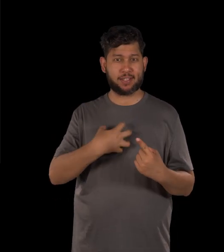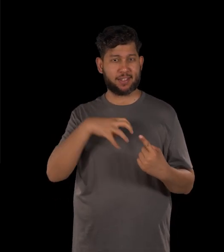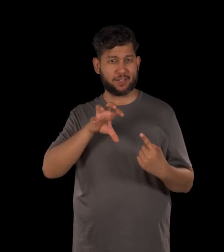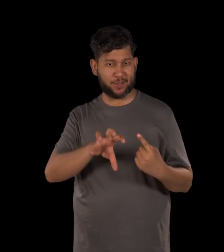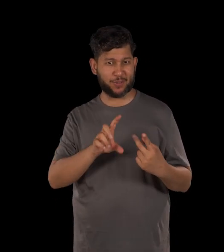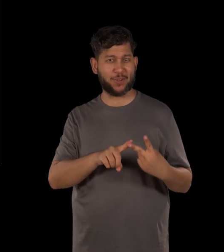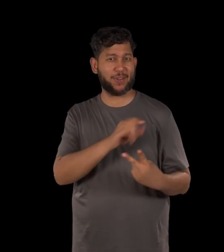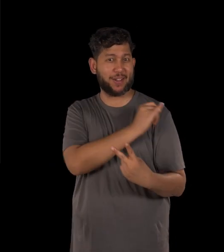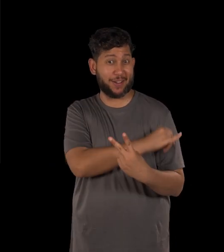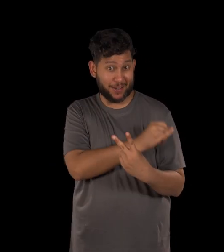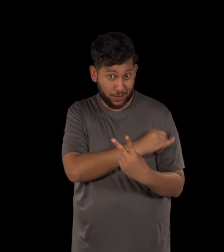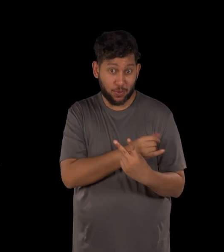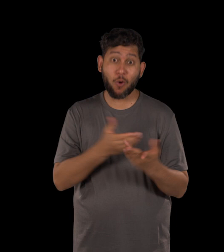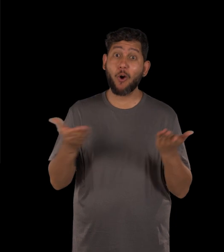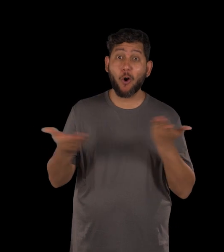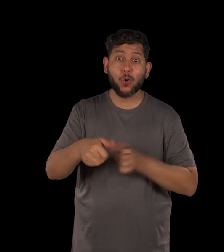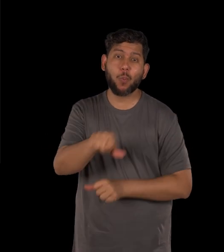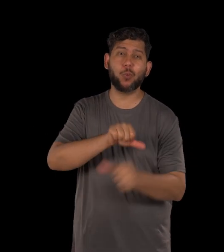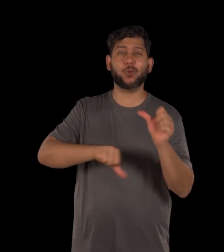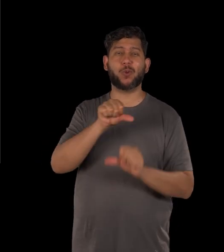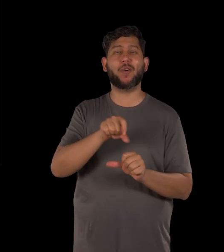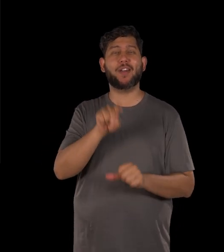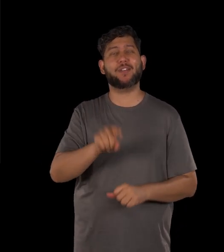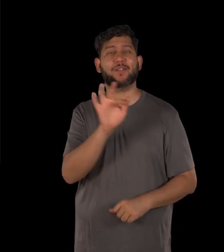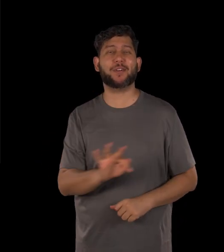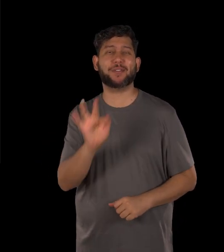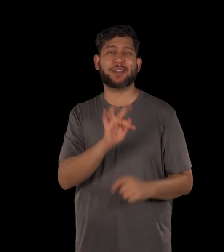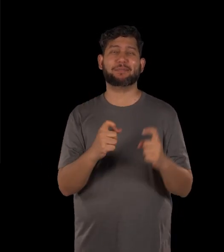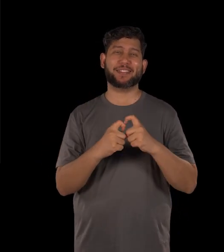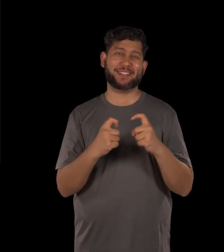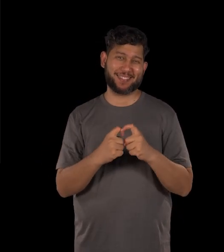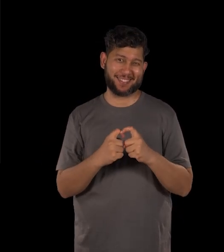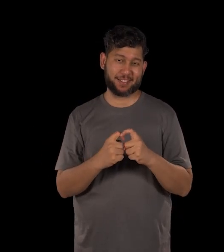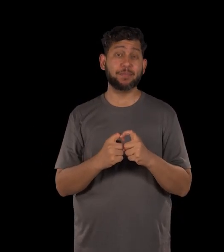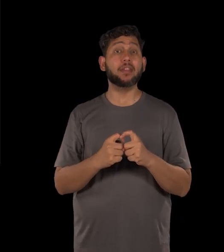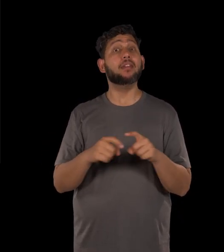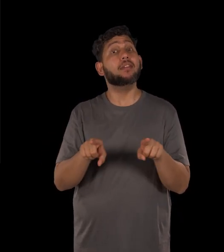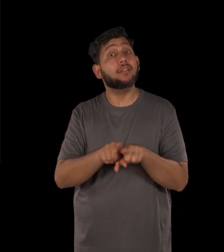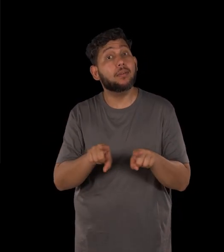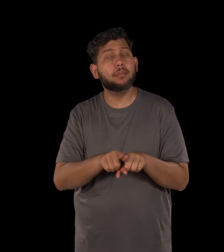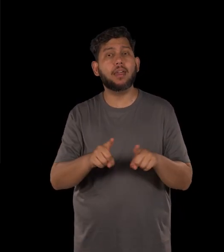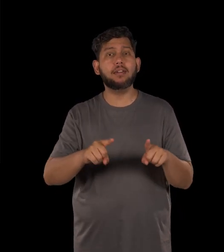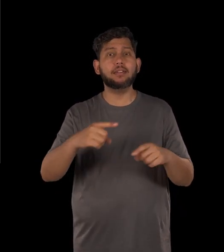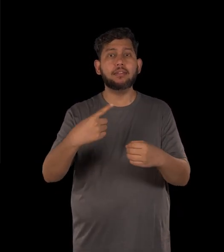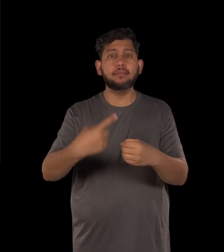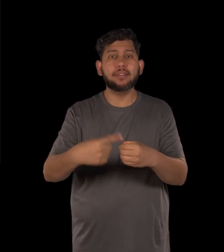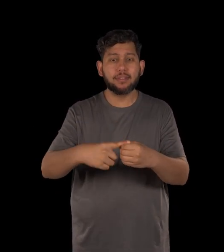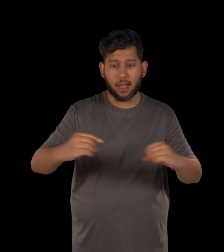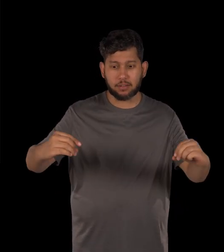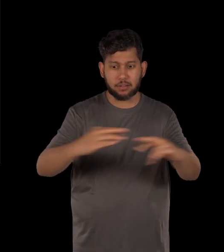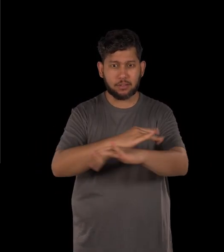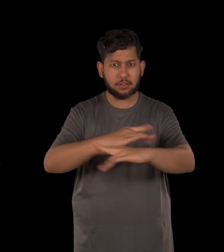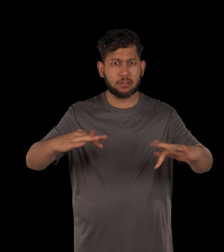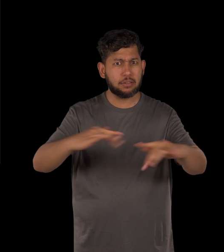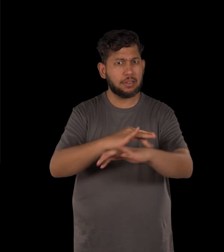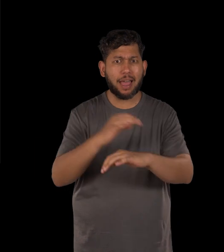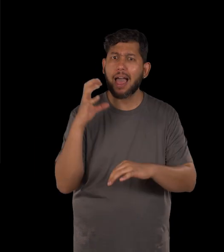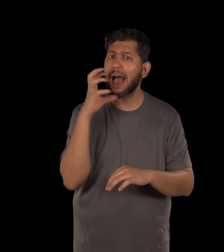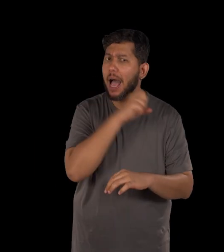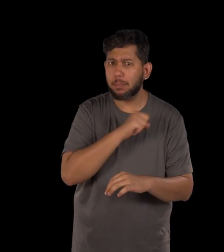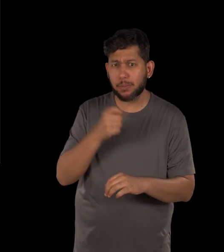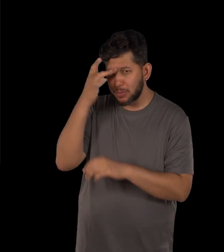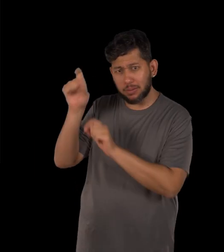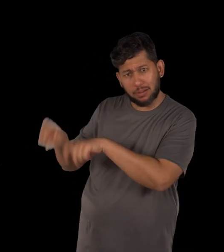Salvador e no Rio de Janeiro, se transformaram nas faculdades de medicina. Entre outros motivos, a urbanização acelerada